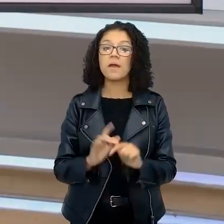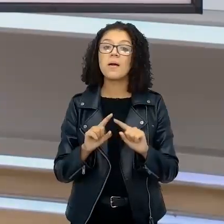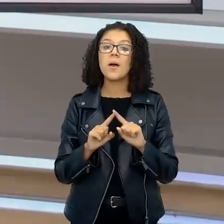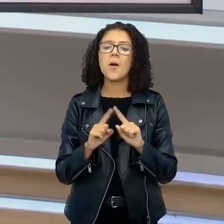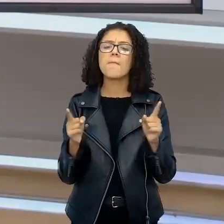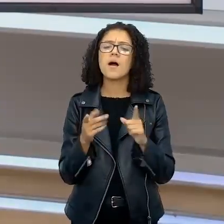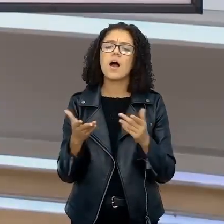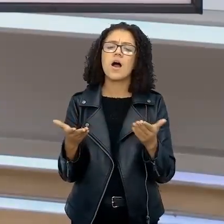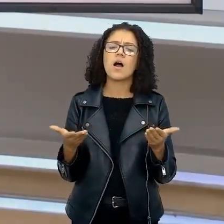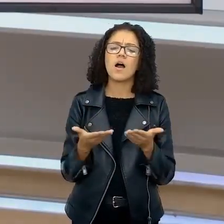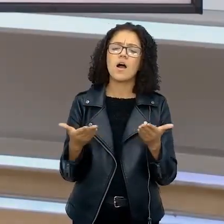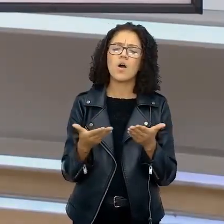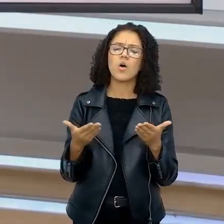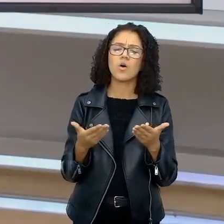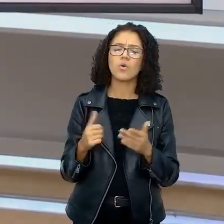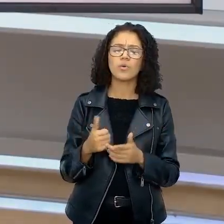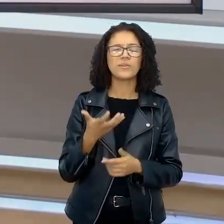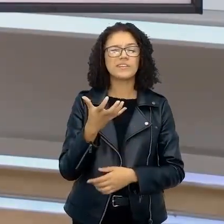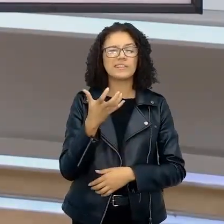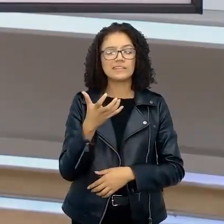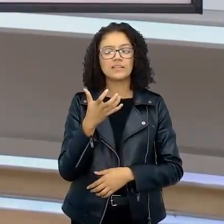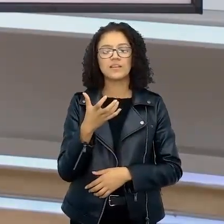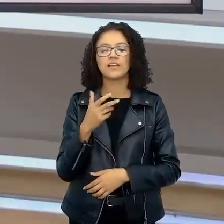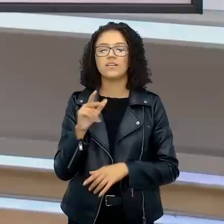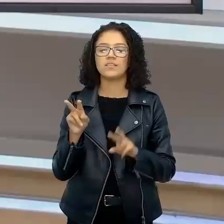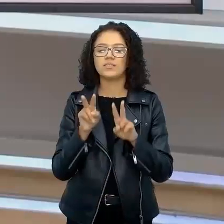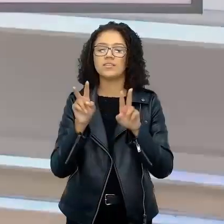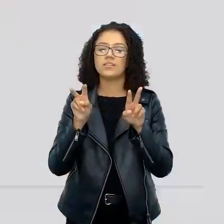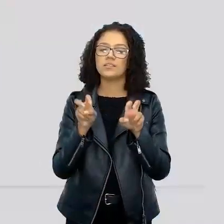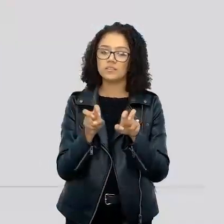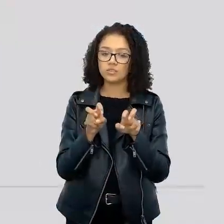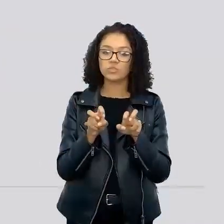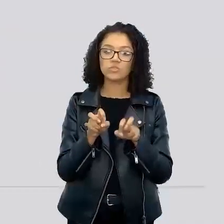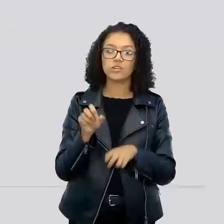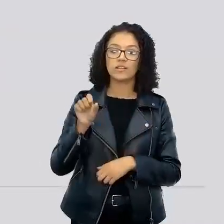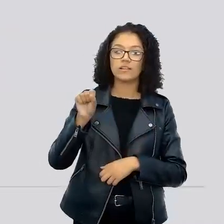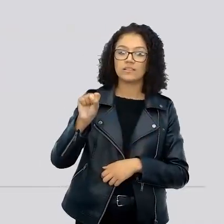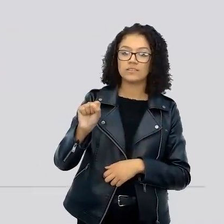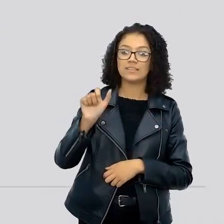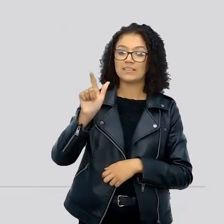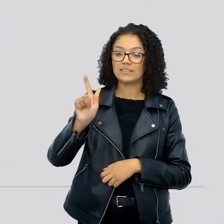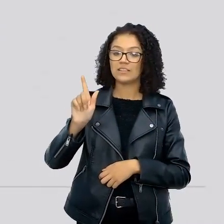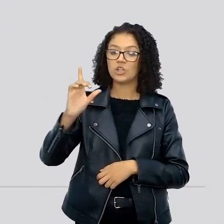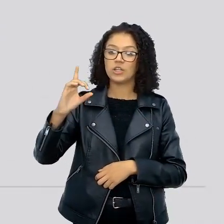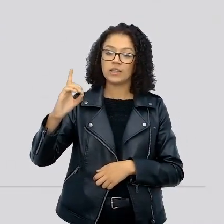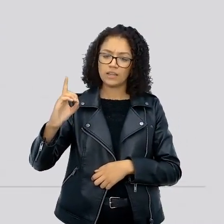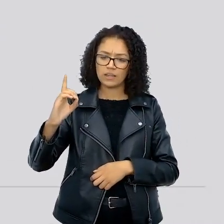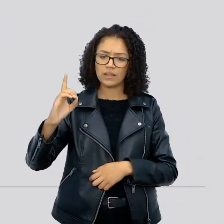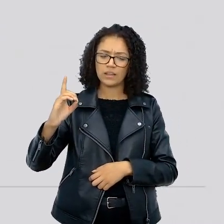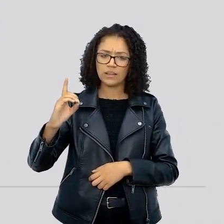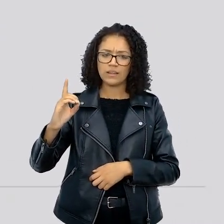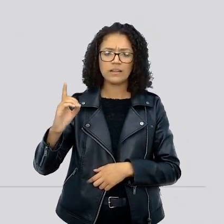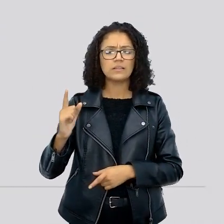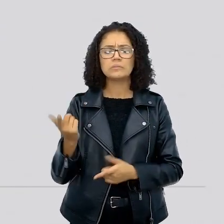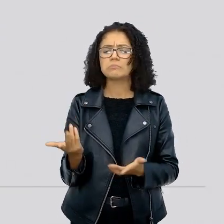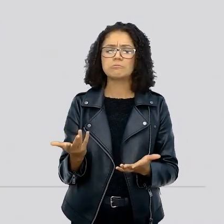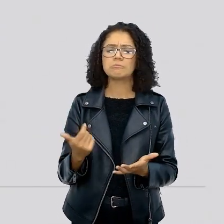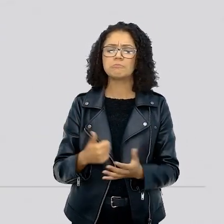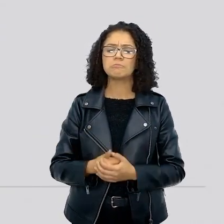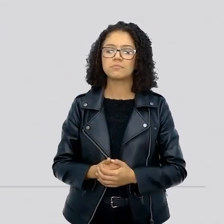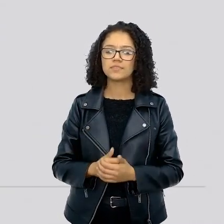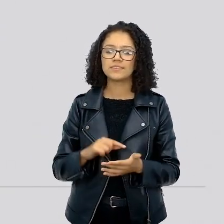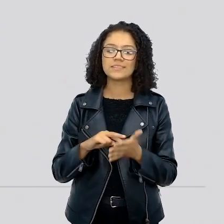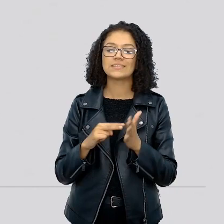falar sobre rede de proteção, eu queria trazer um pouquinho sobre o que é o Sistema de Garantia de Direitos. Esse sistema,